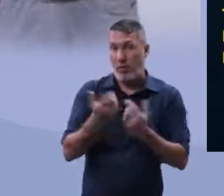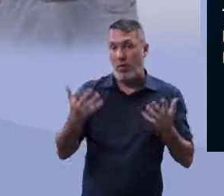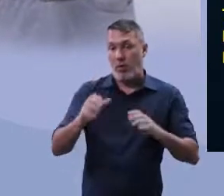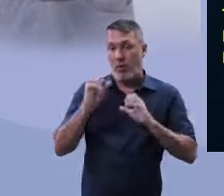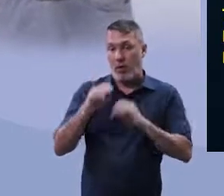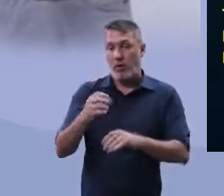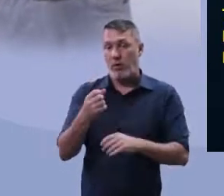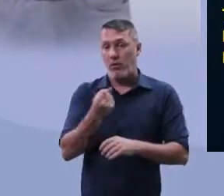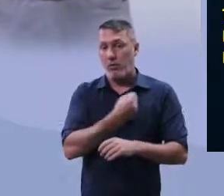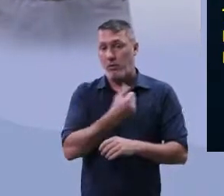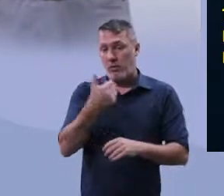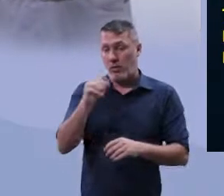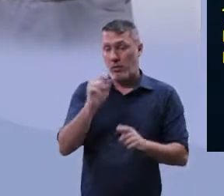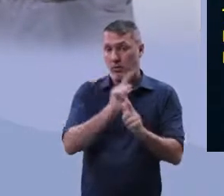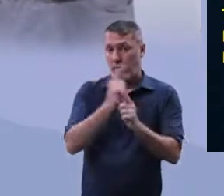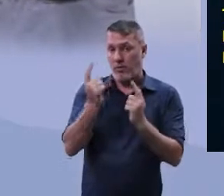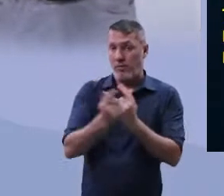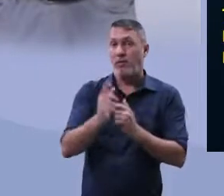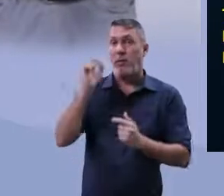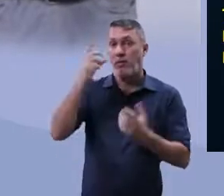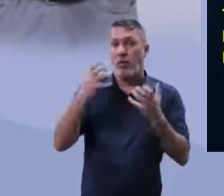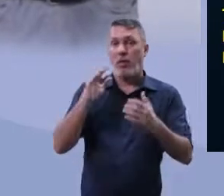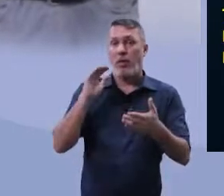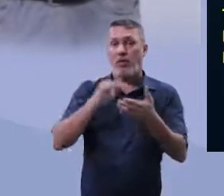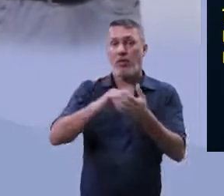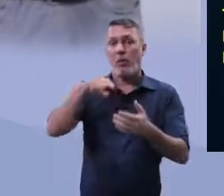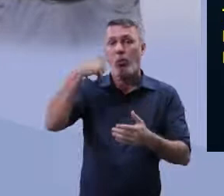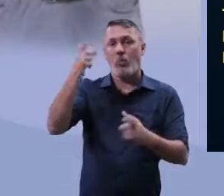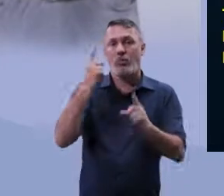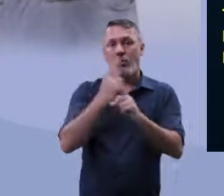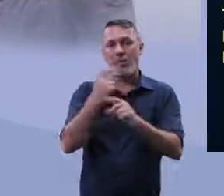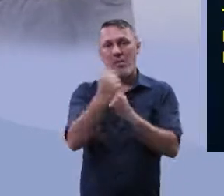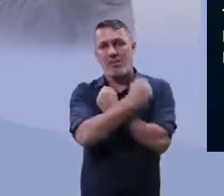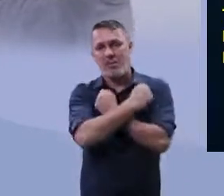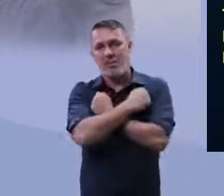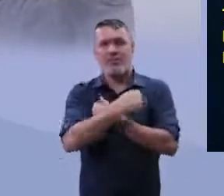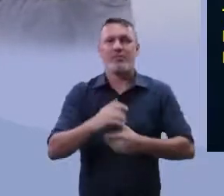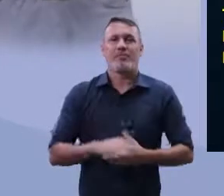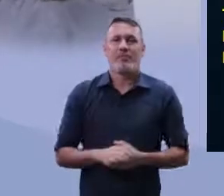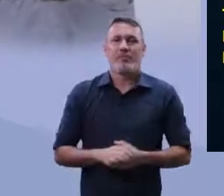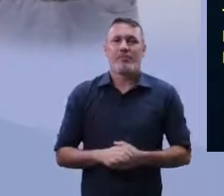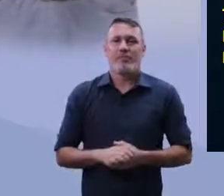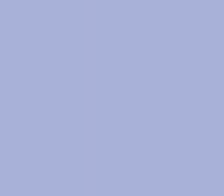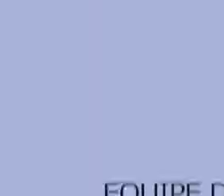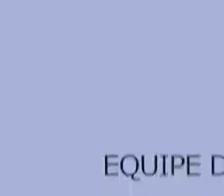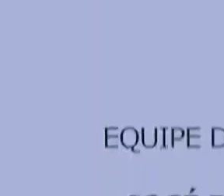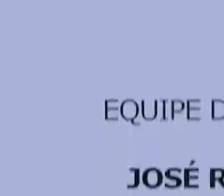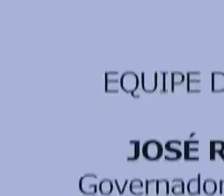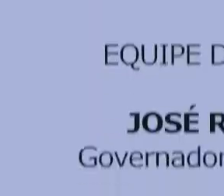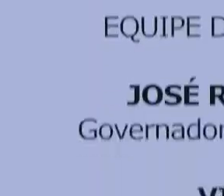Paulo. Essa foi a nossa aulinha de geografia. Se Deus quiser, até o nosso próximo encontro. Um abraço, galera.